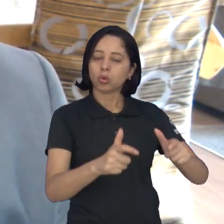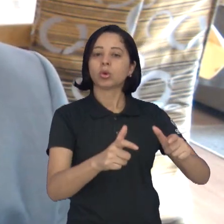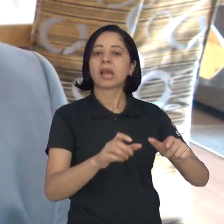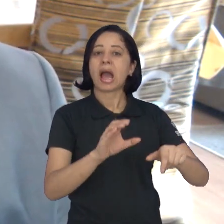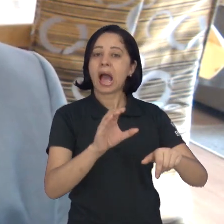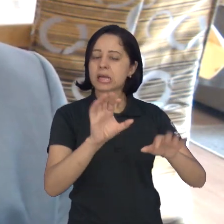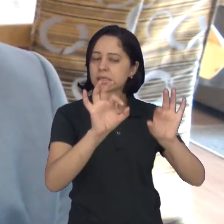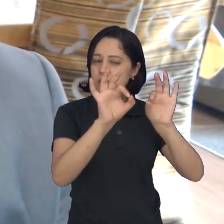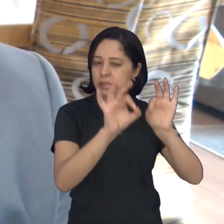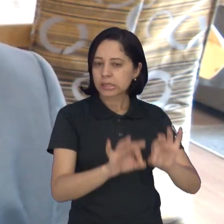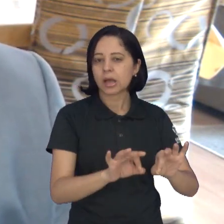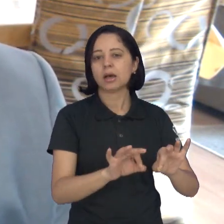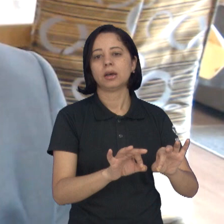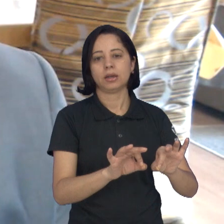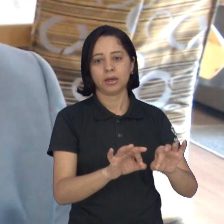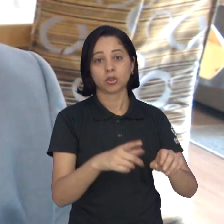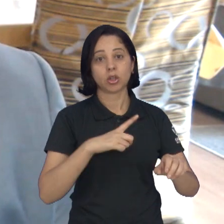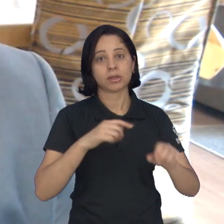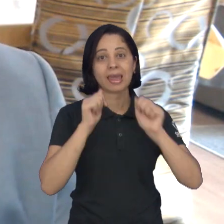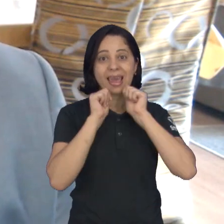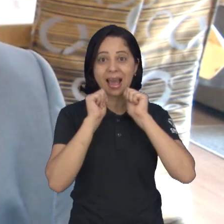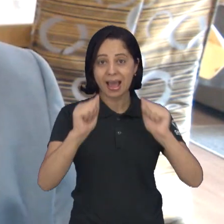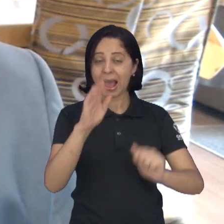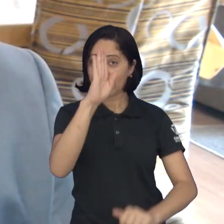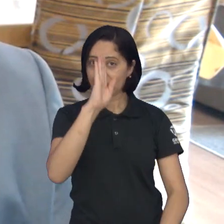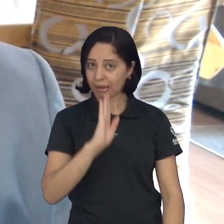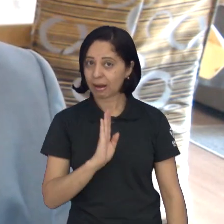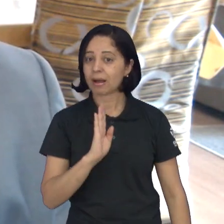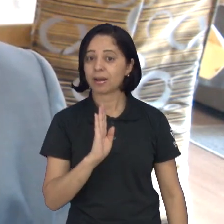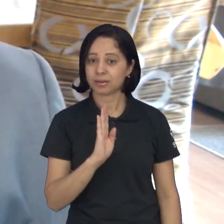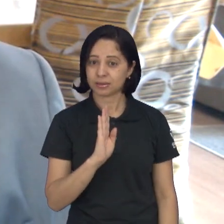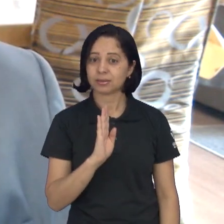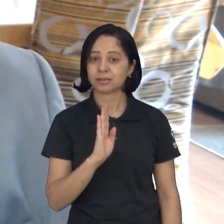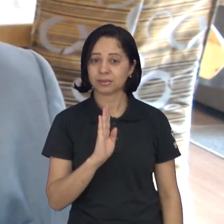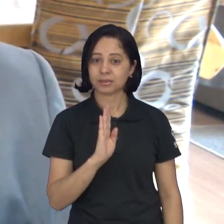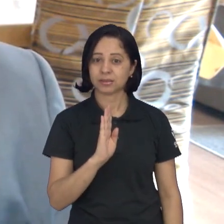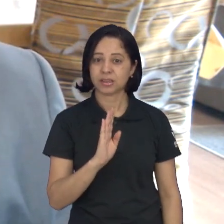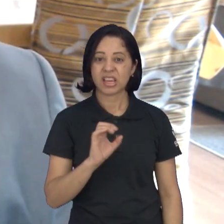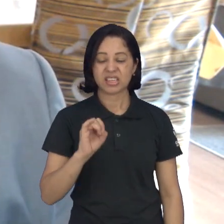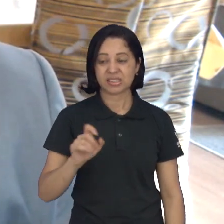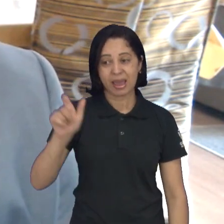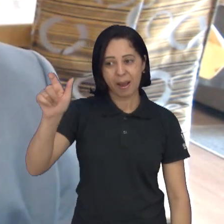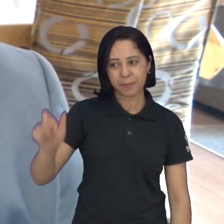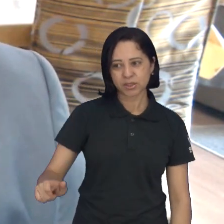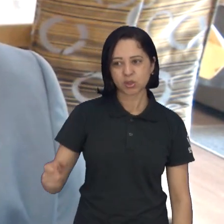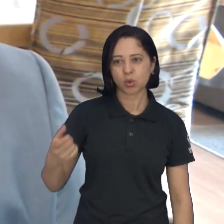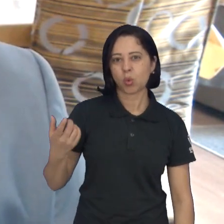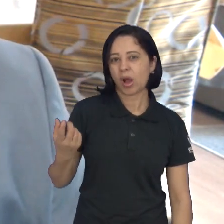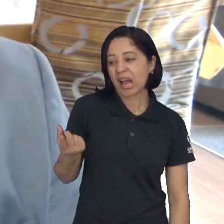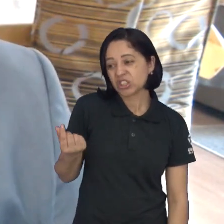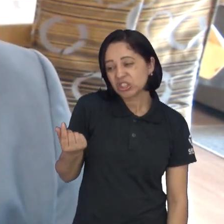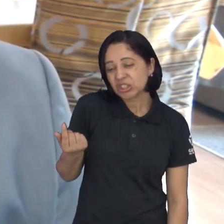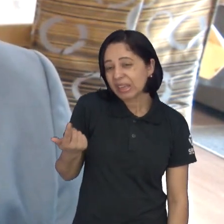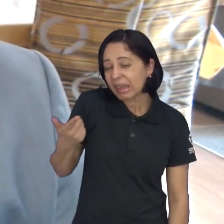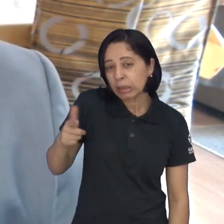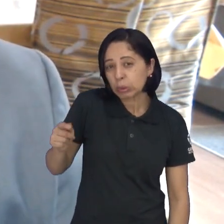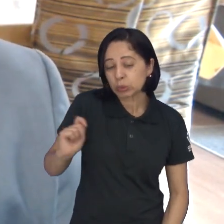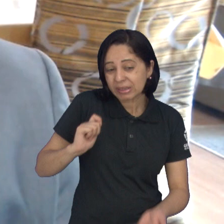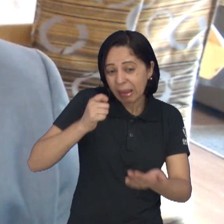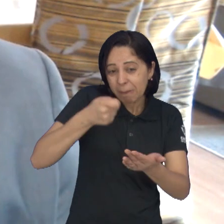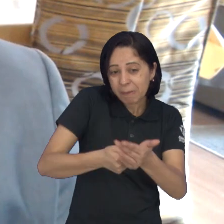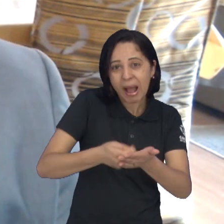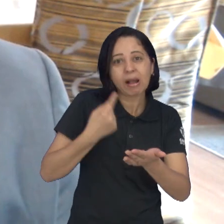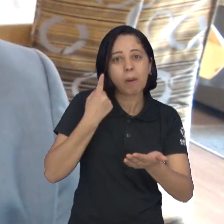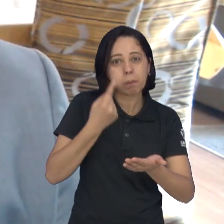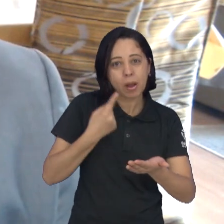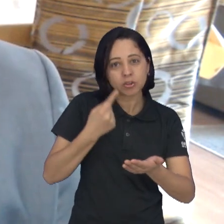também têm a assessoria gratuita. Então, para quem não tem meios de